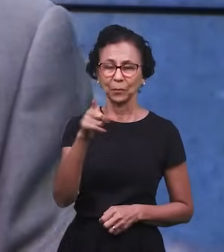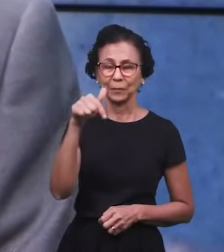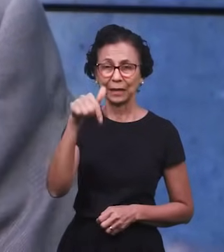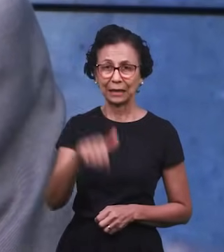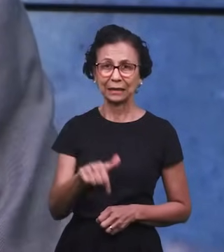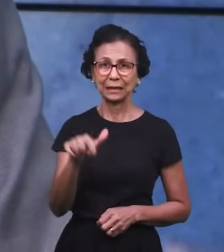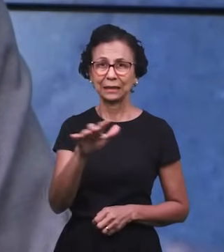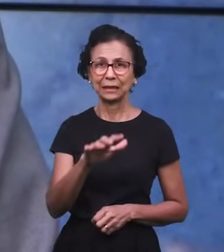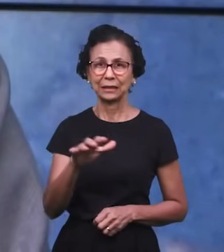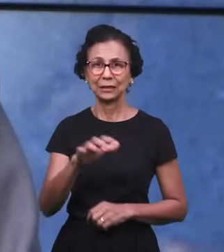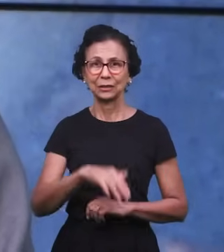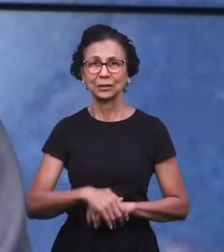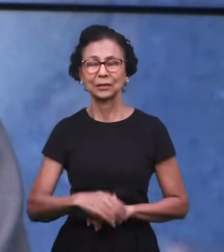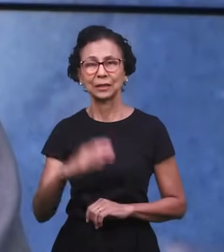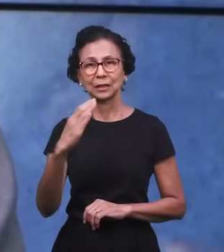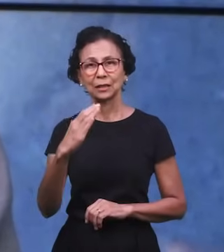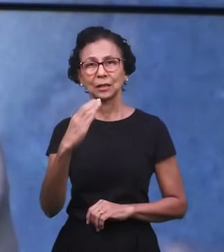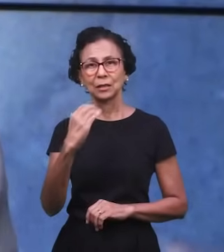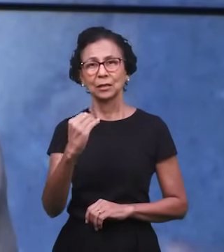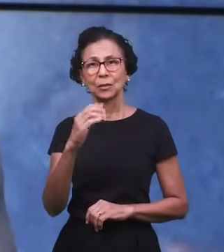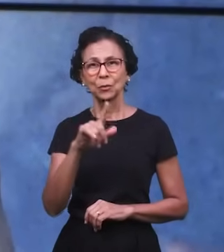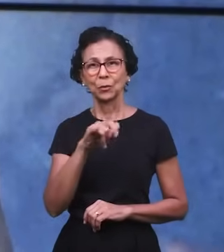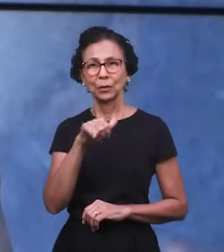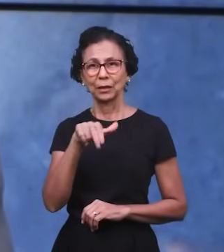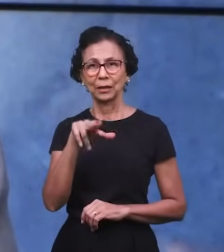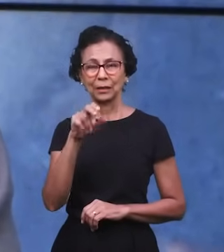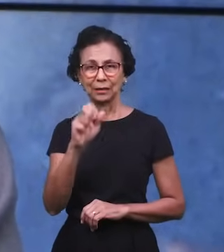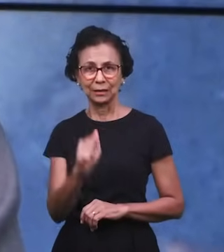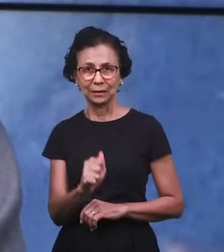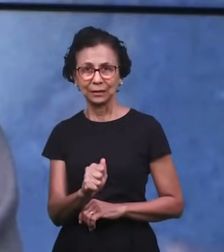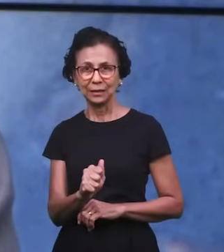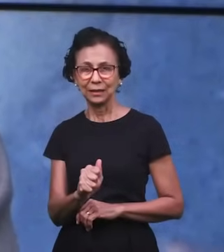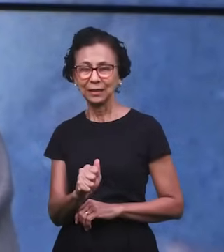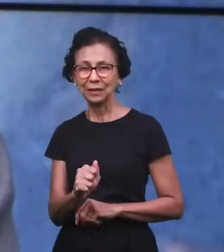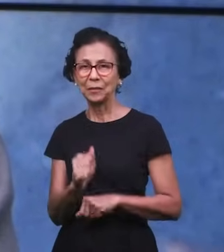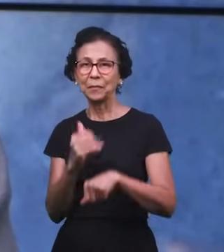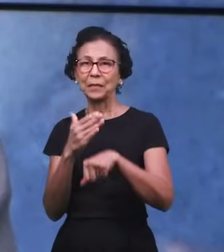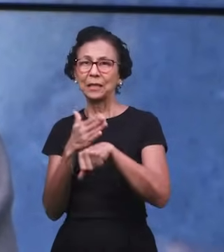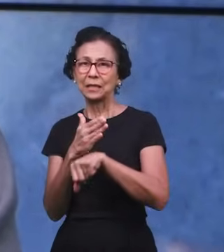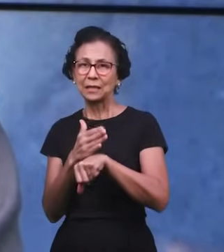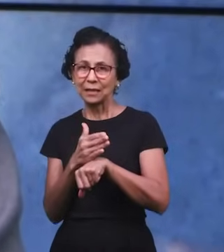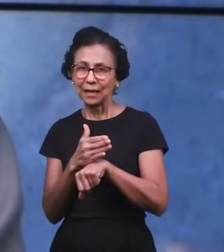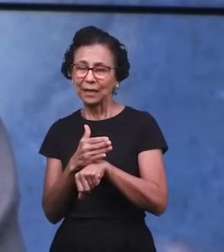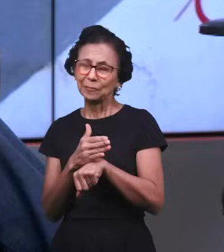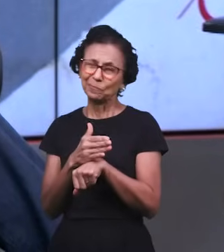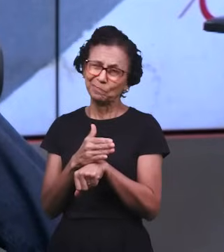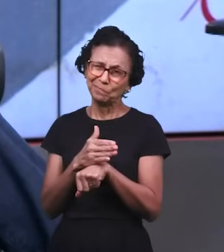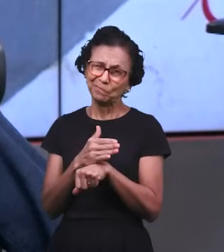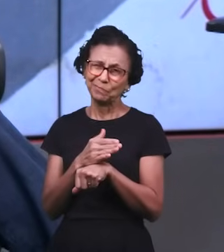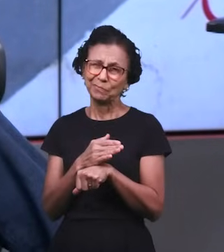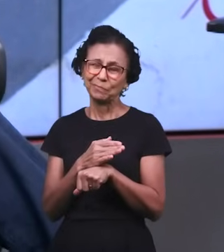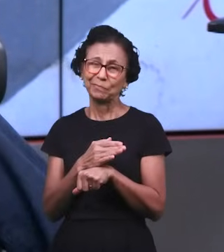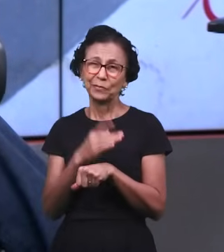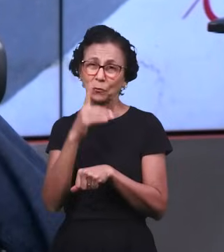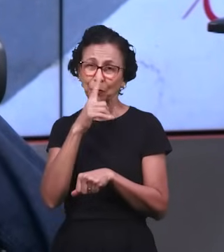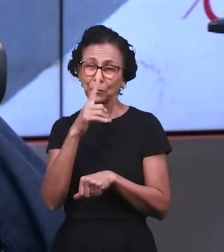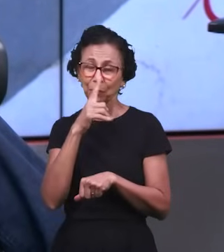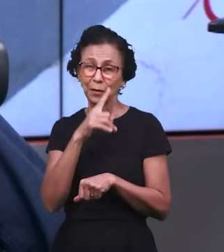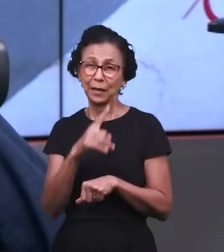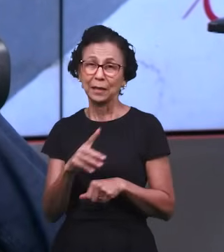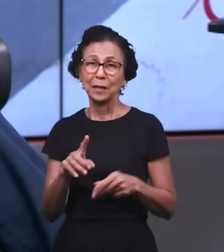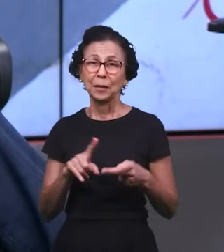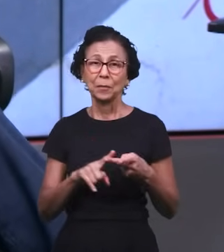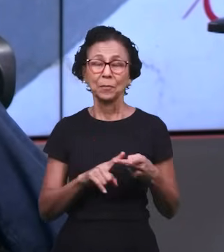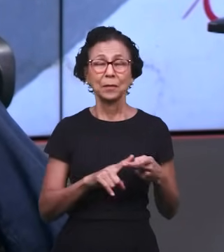fica com raiva de mim, não. Colina, em Cariacica, está resolvido, está respondido. Muito bem, agora eu respondi. A Sara